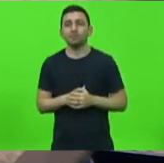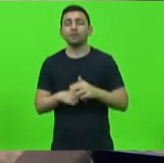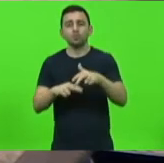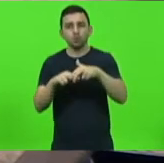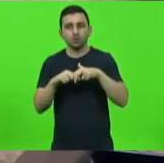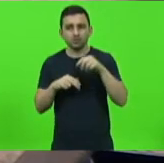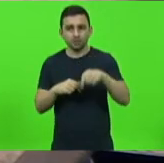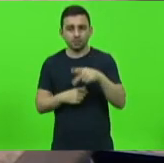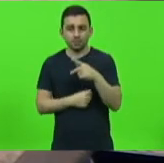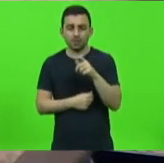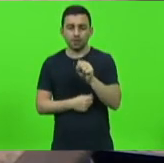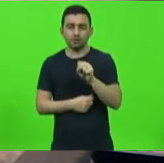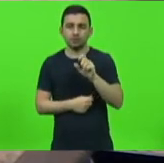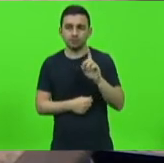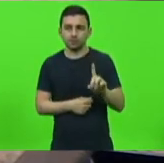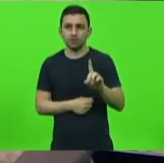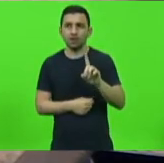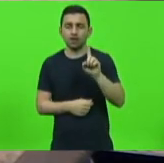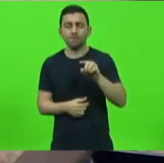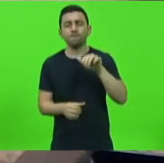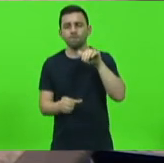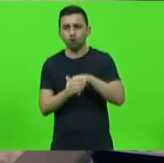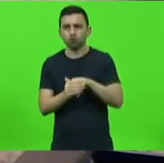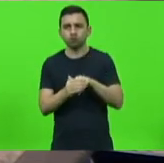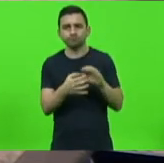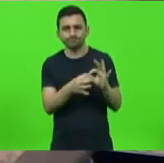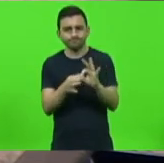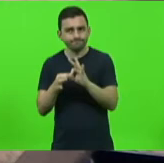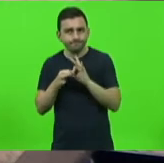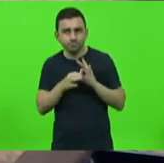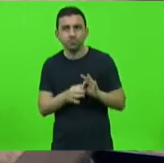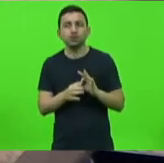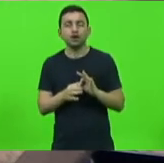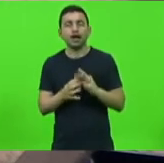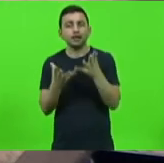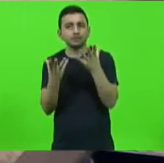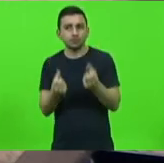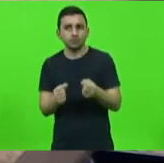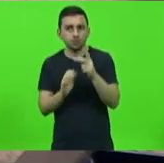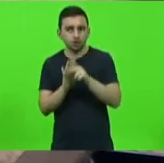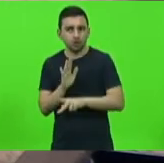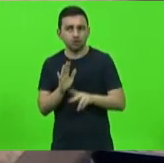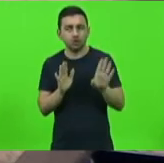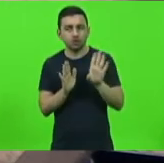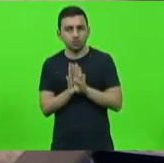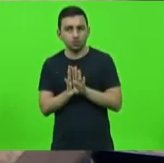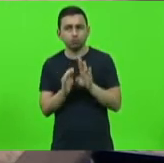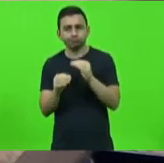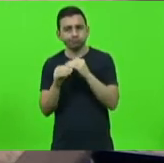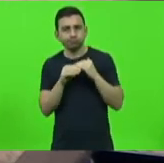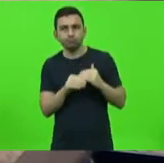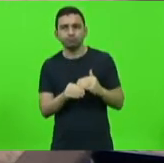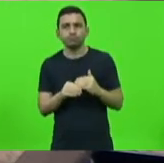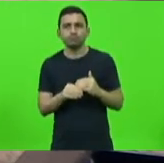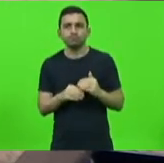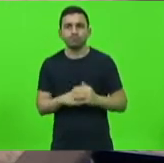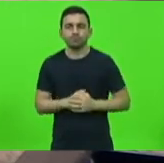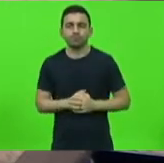do PSD vota coesa em favor do projeto como veio consensado para cá.